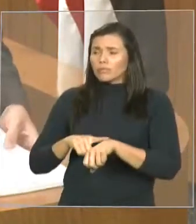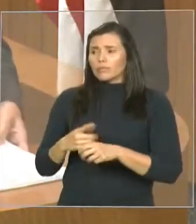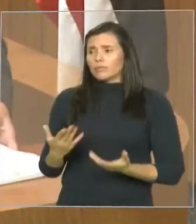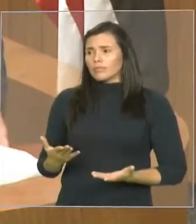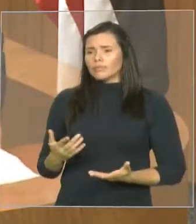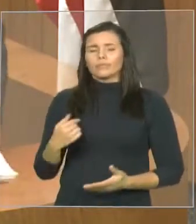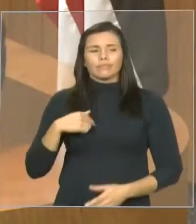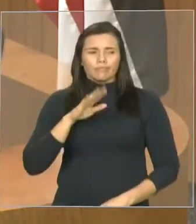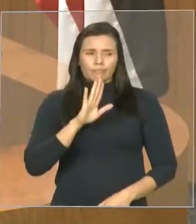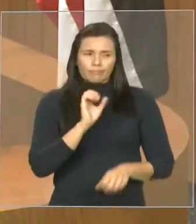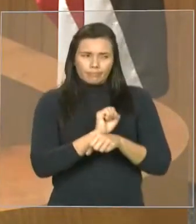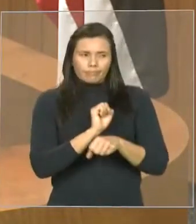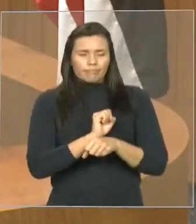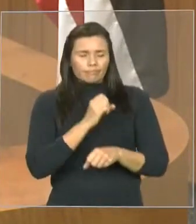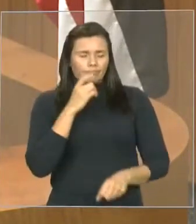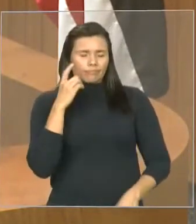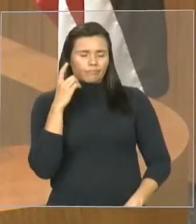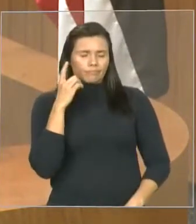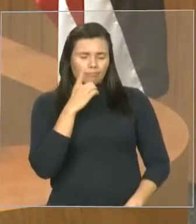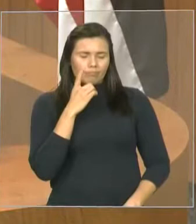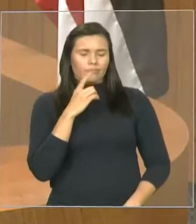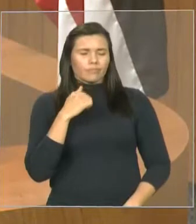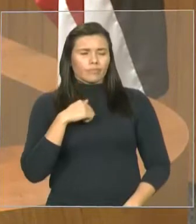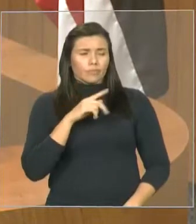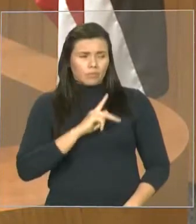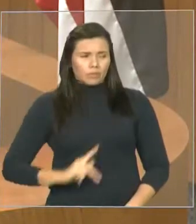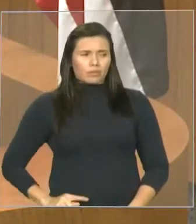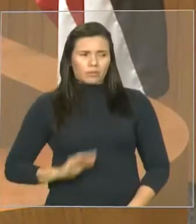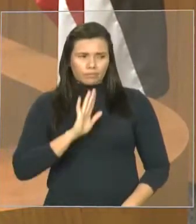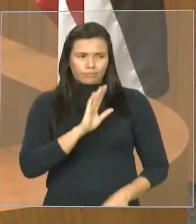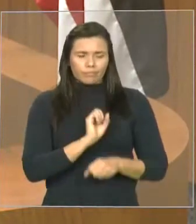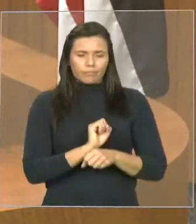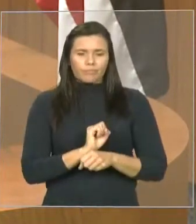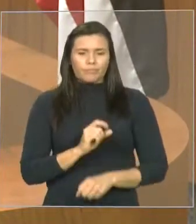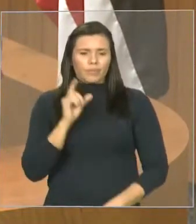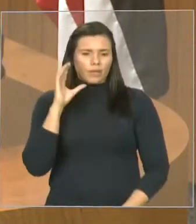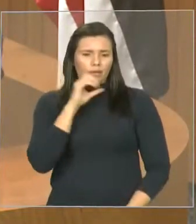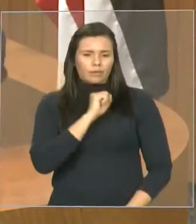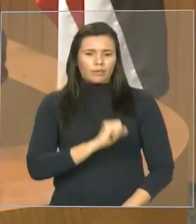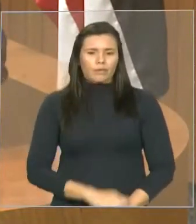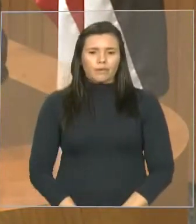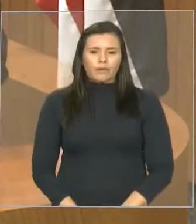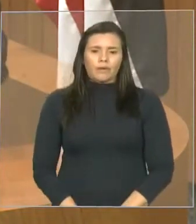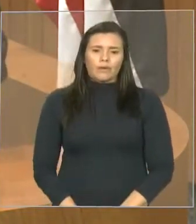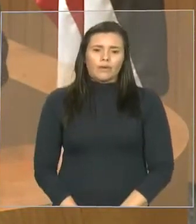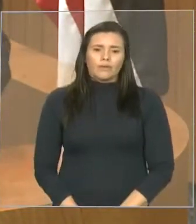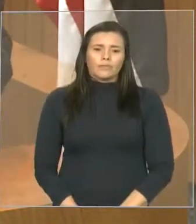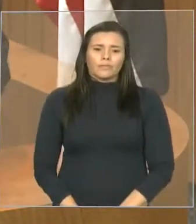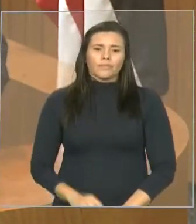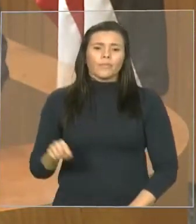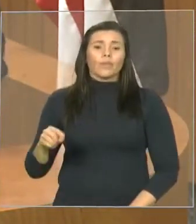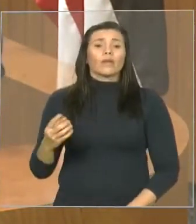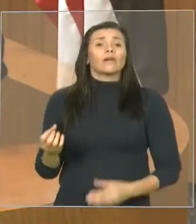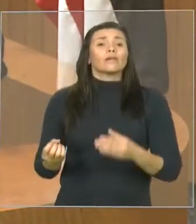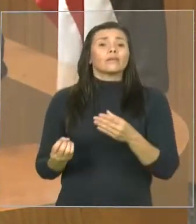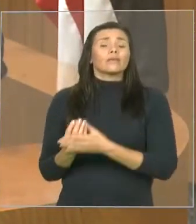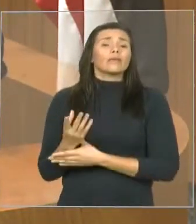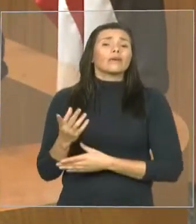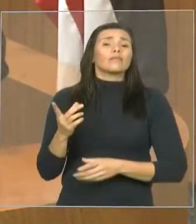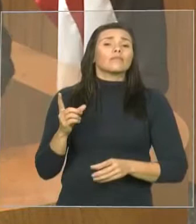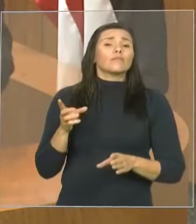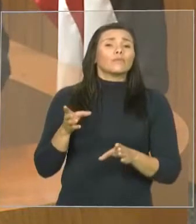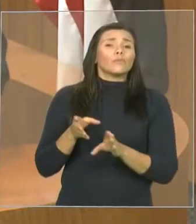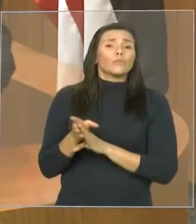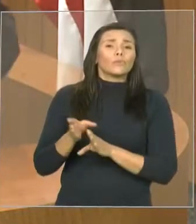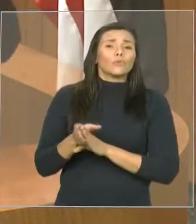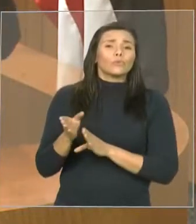O governador mandou a essa casa um projeto de lei que não tinha, que criava um conselho universitário sem os estudantes,